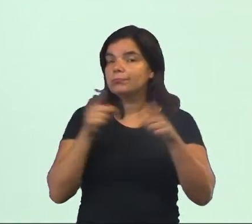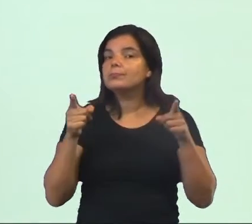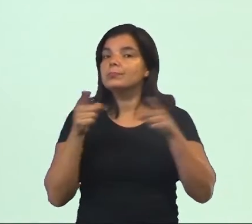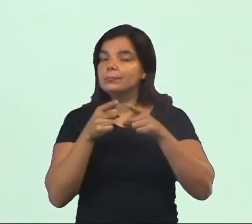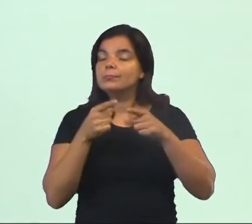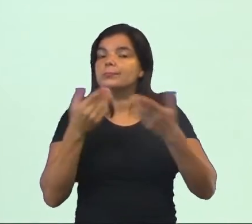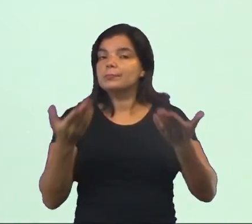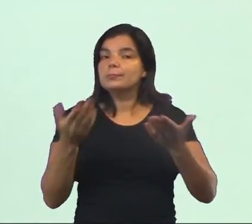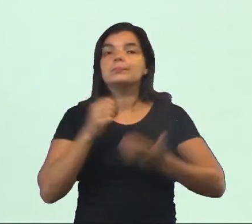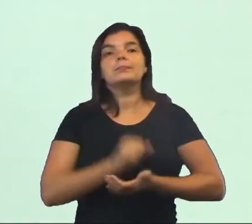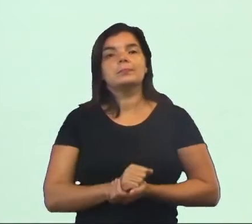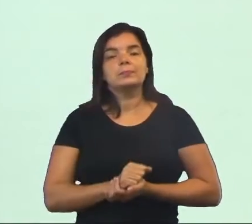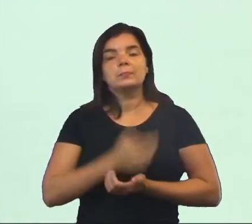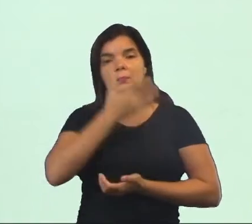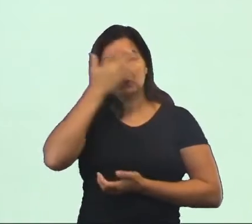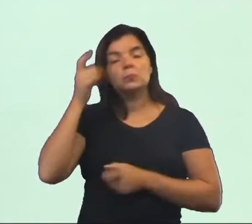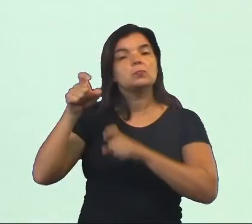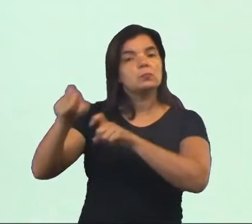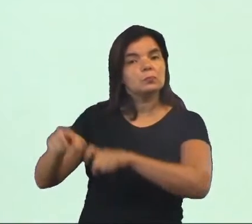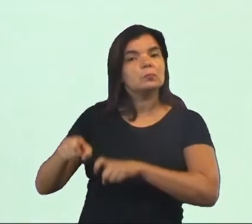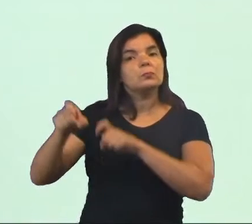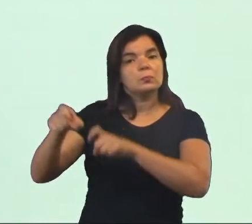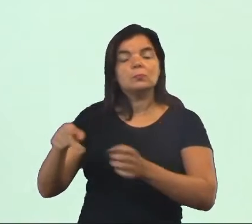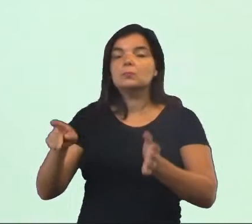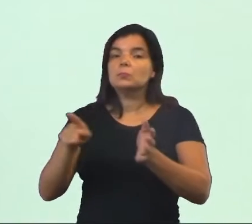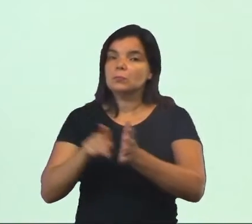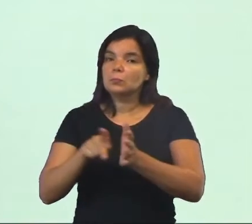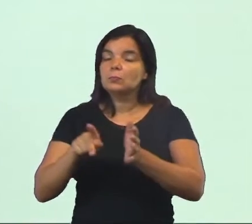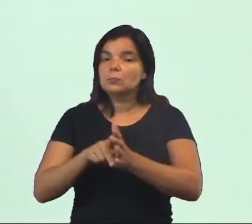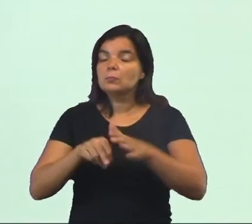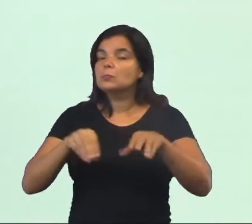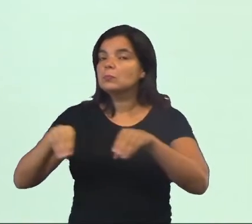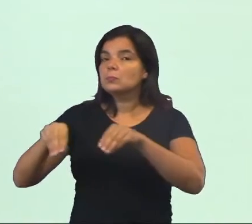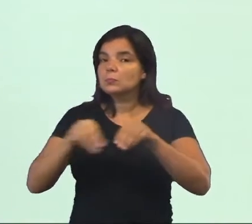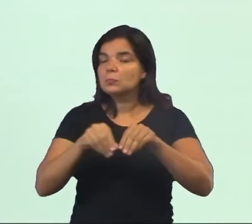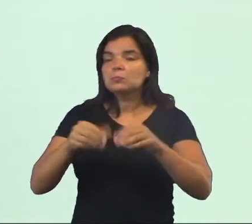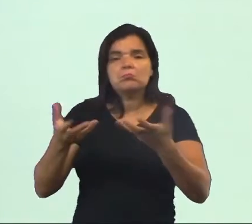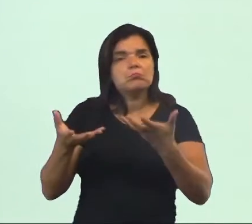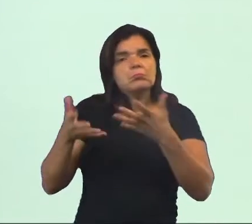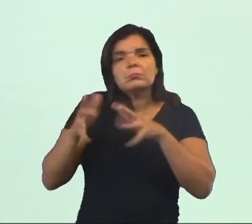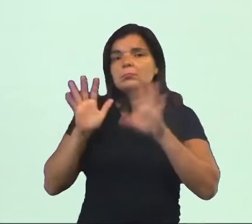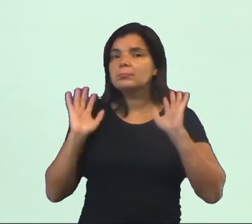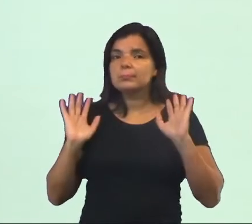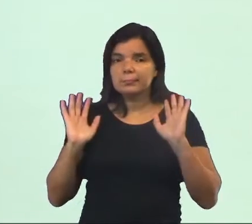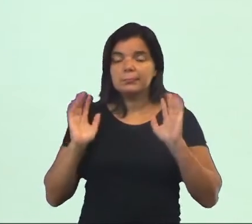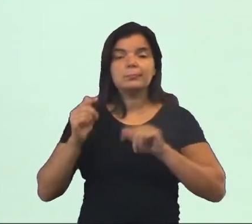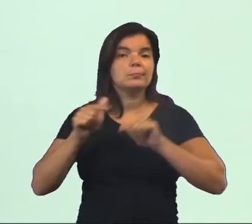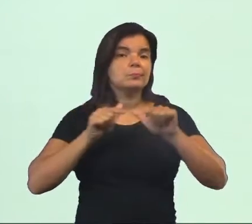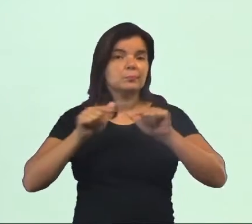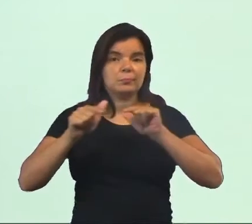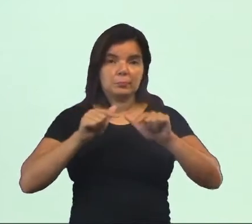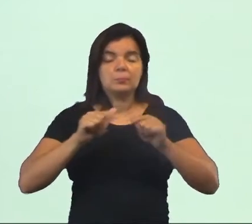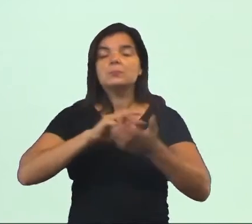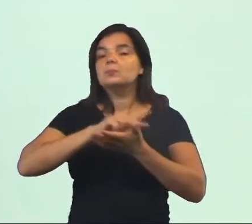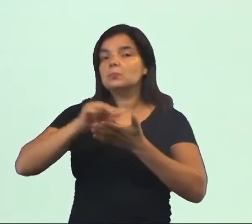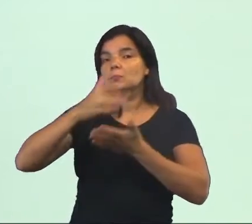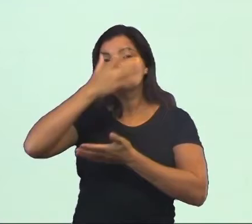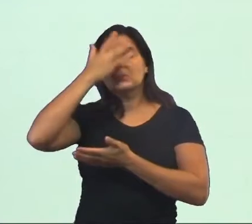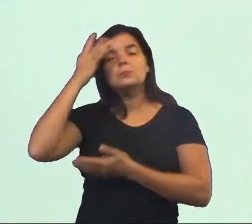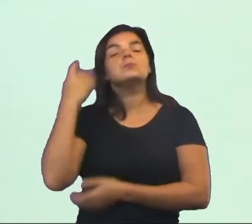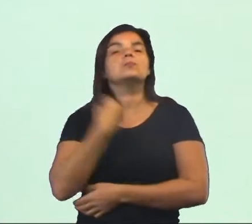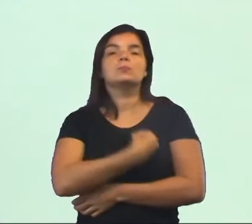acaba que os fazendeiros, os donos, os proprietários das terras não querem mas o trabalho de muitos